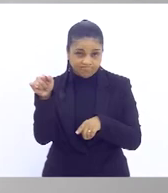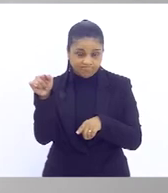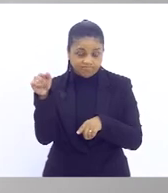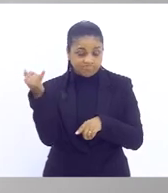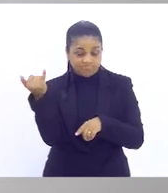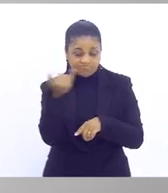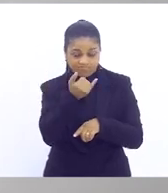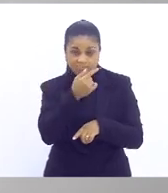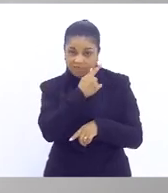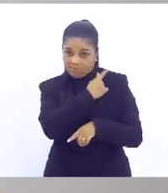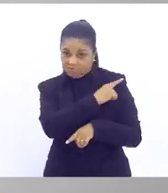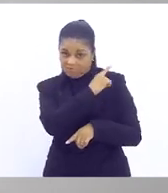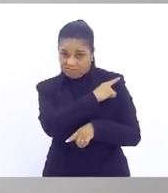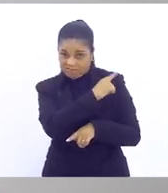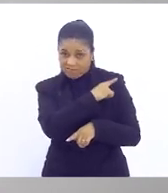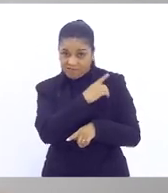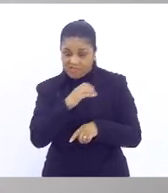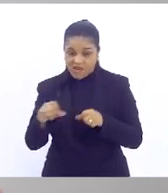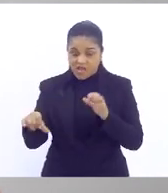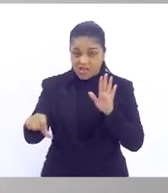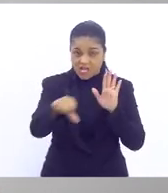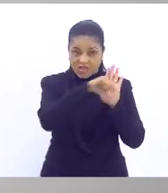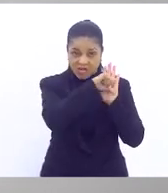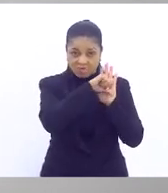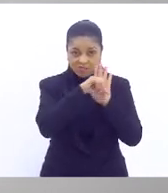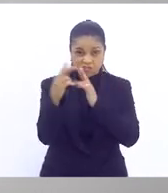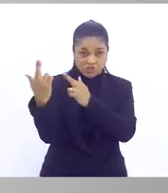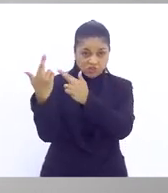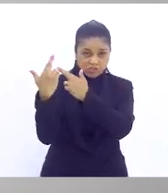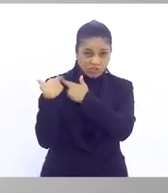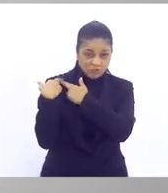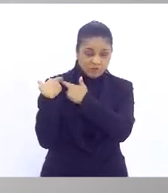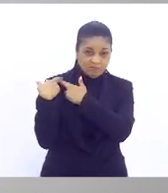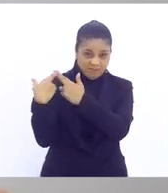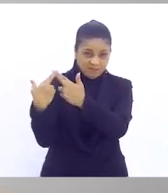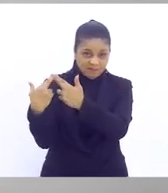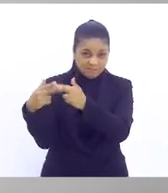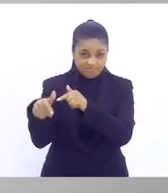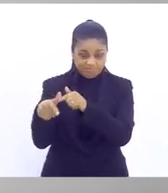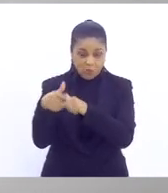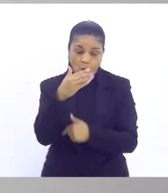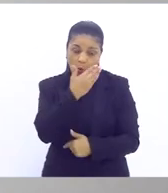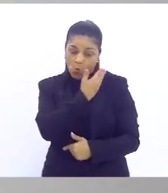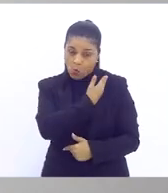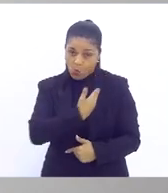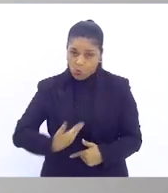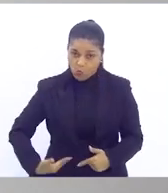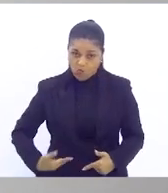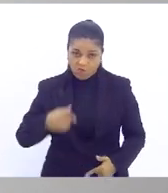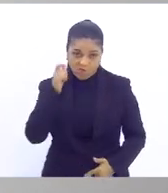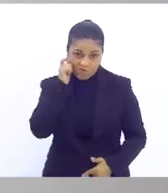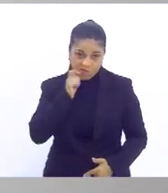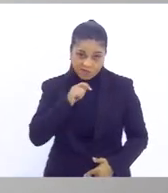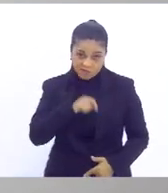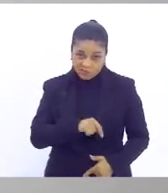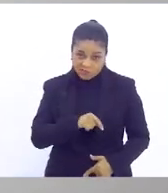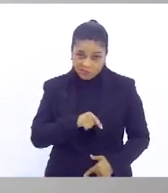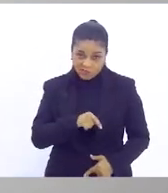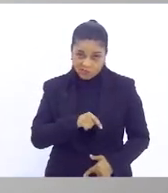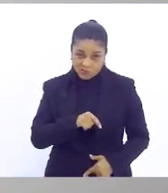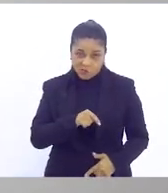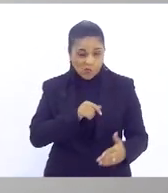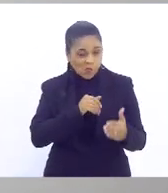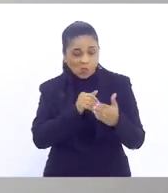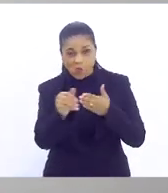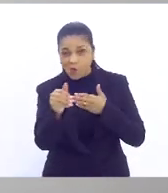o crime de responsabilidade se for especificamente o governador e para qualquer outra